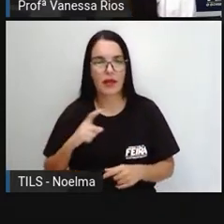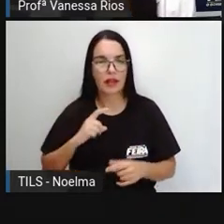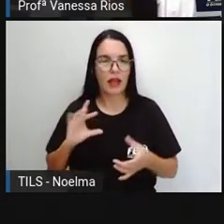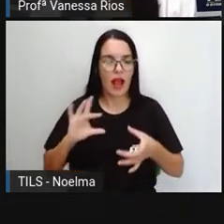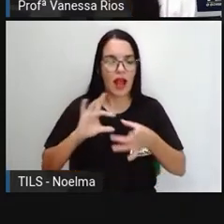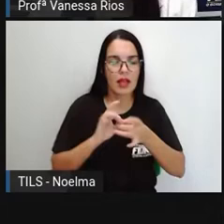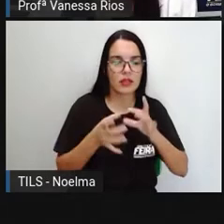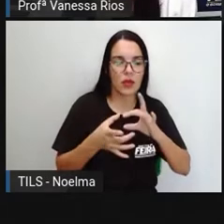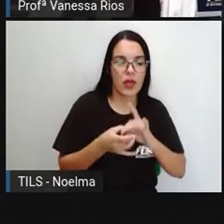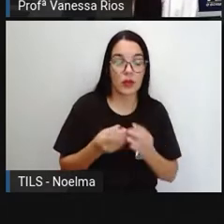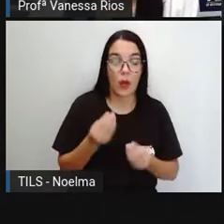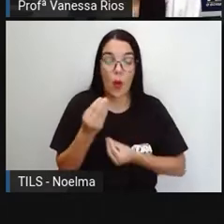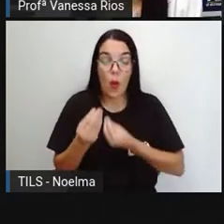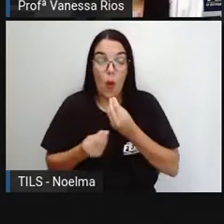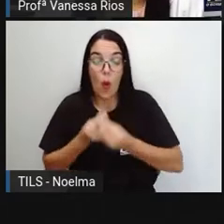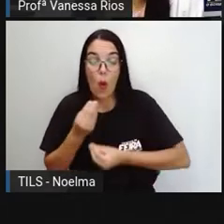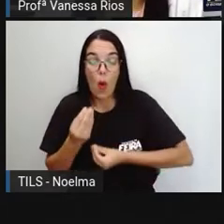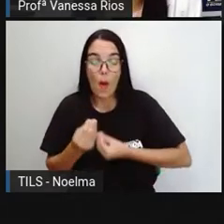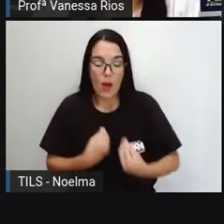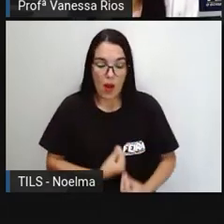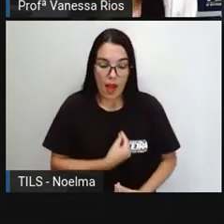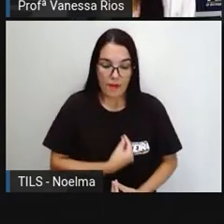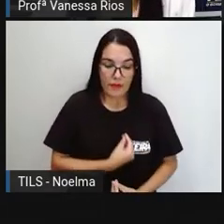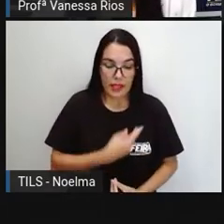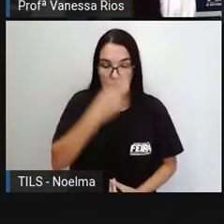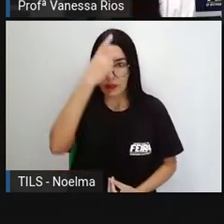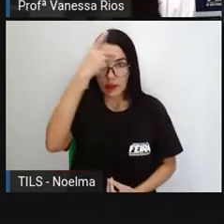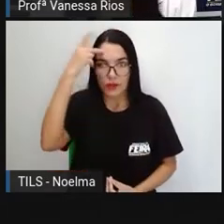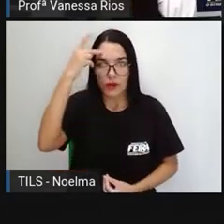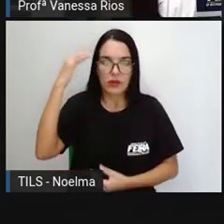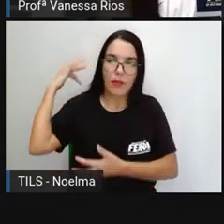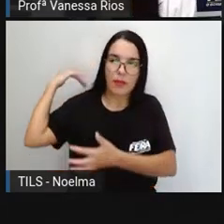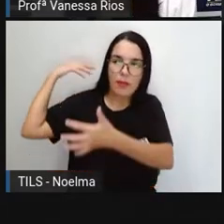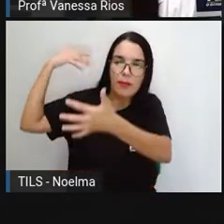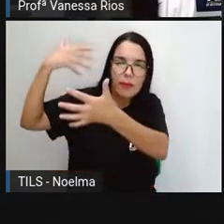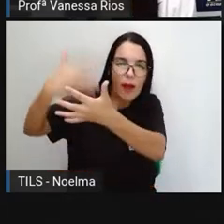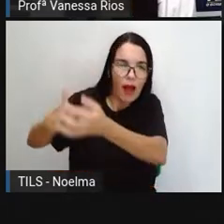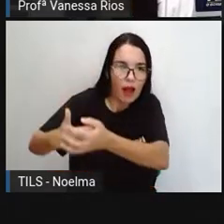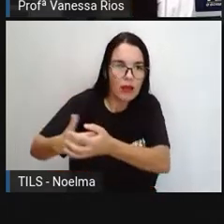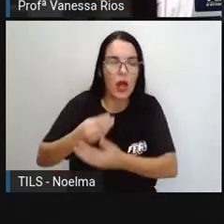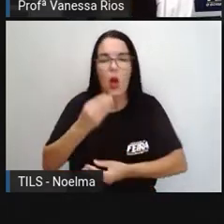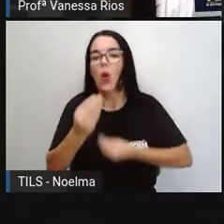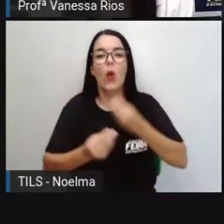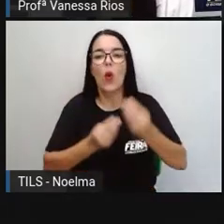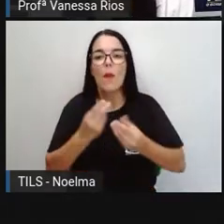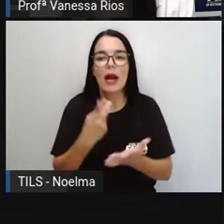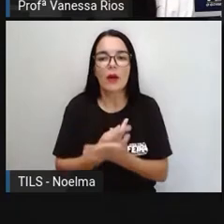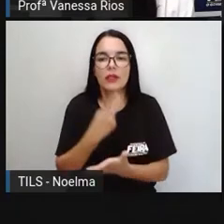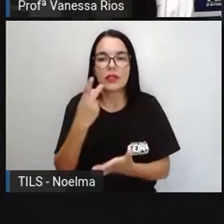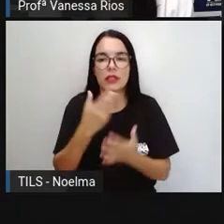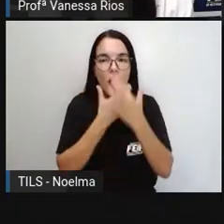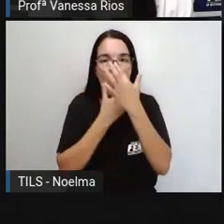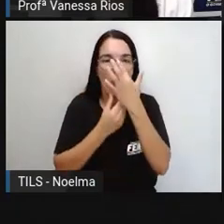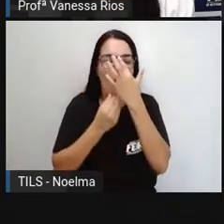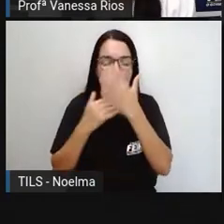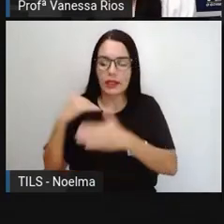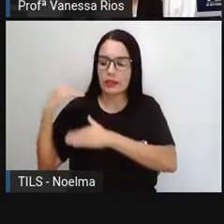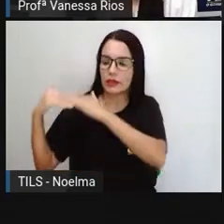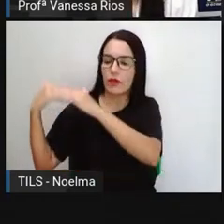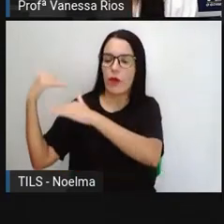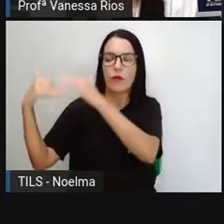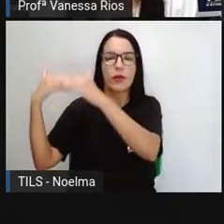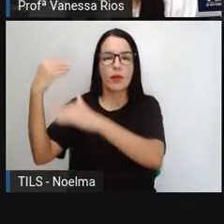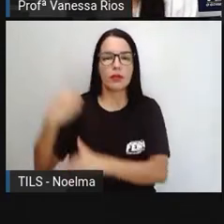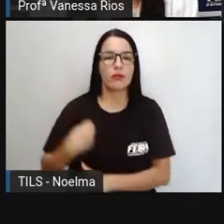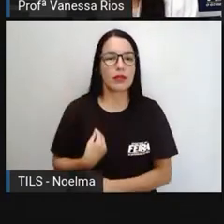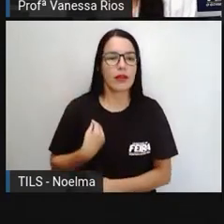vida das pessoas, às primeiras organizações, como é que o homem, né, se deu em seu pleno desenvolvimento? Quando a